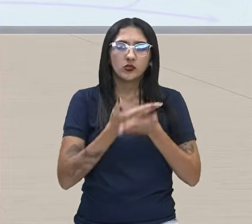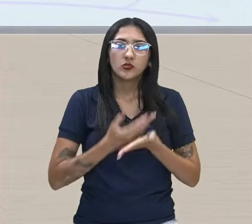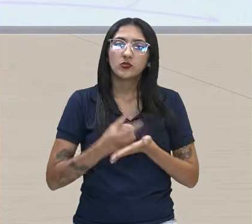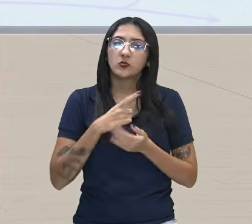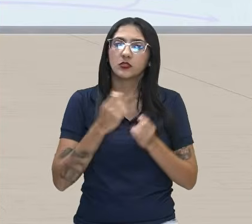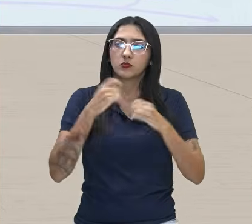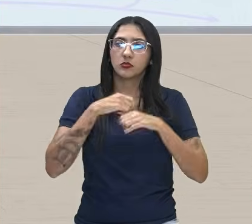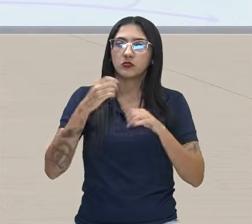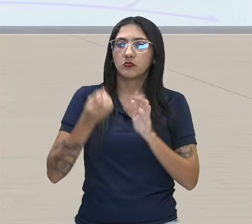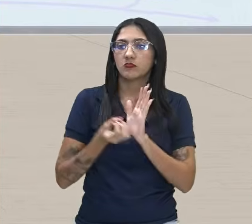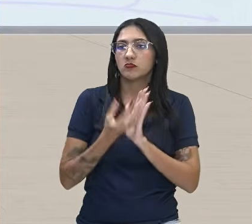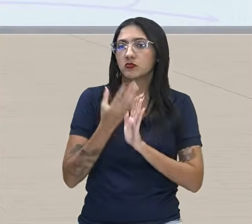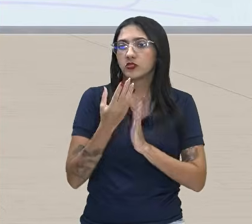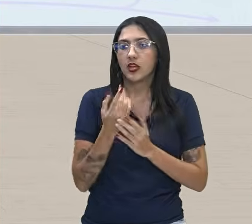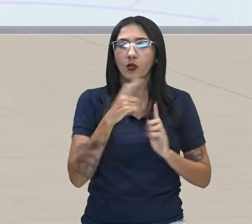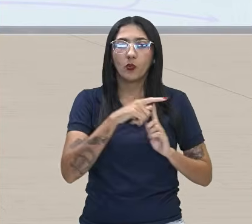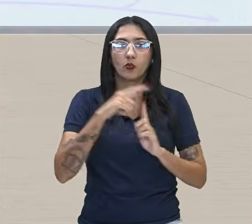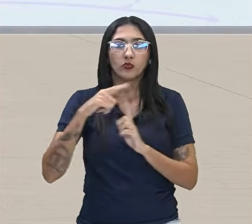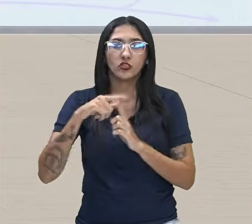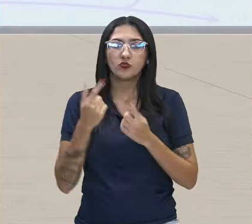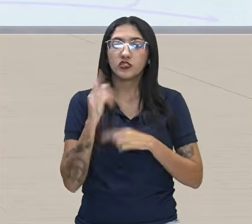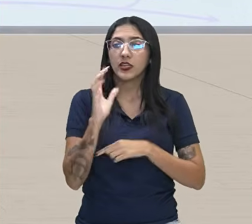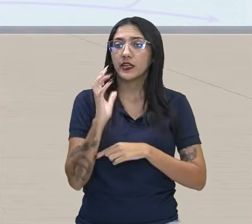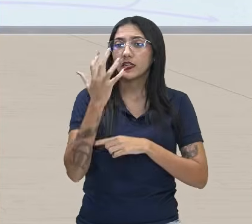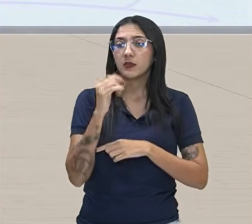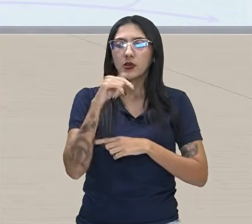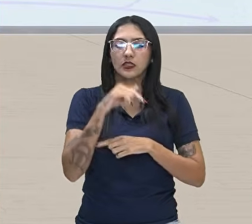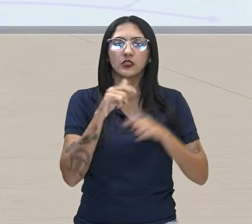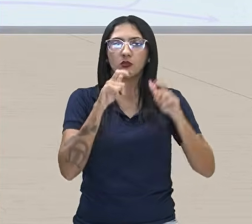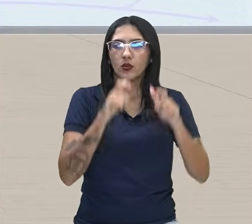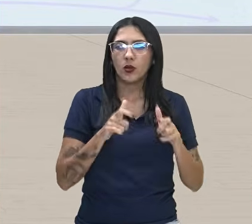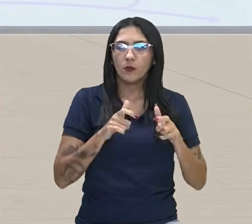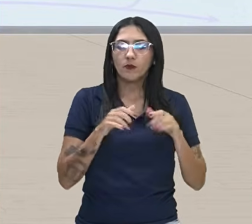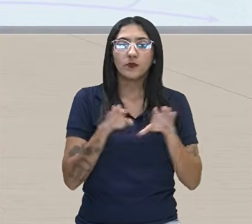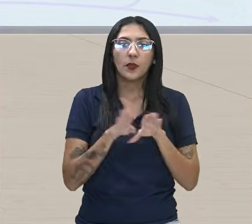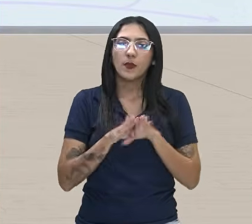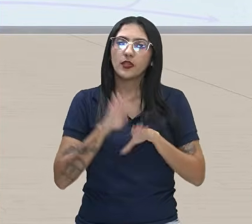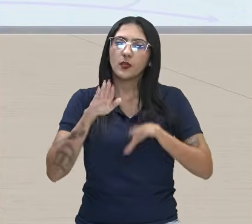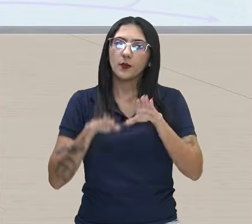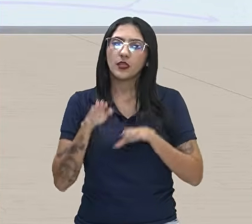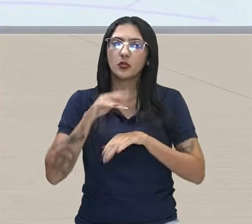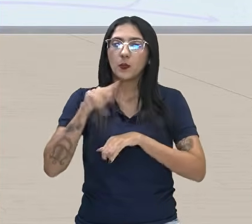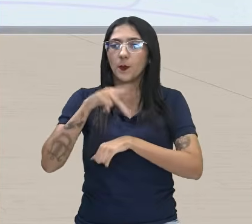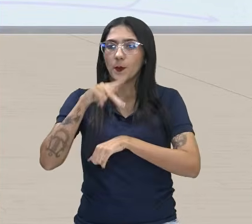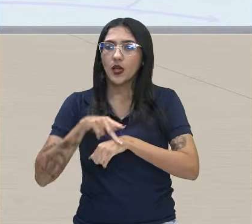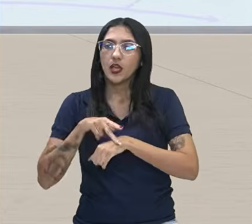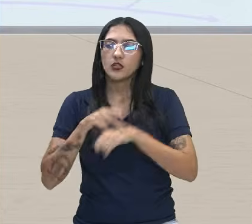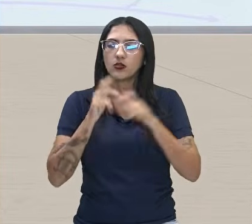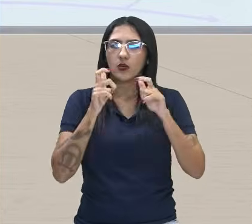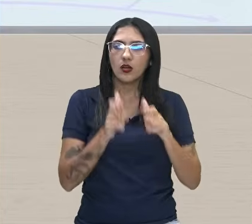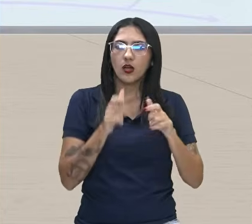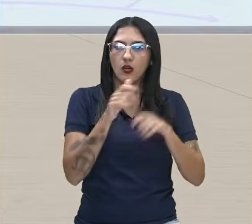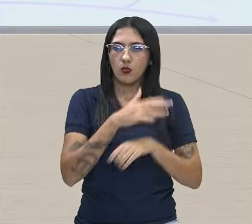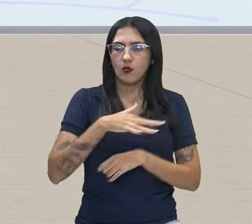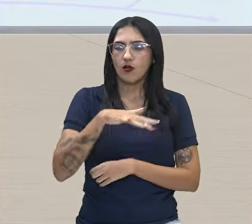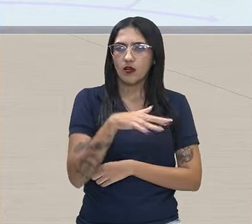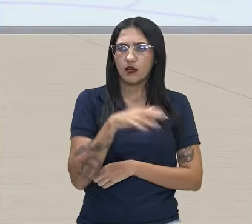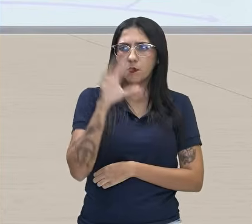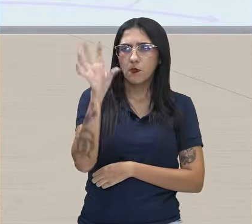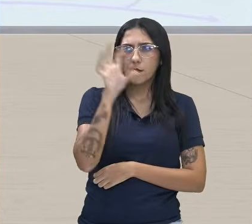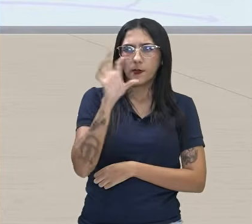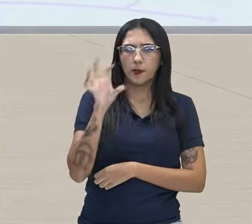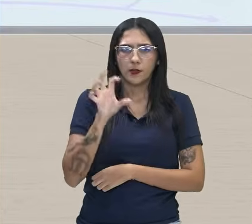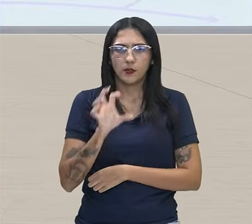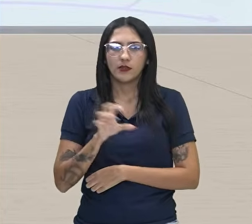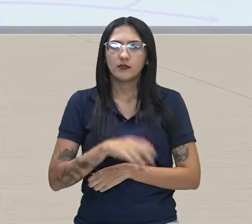um tipo de clima daquele local, né? De um determinado país, de uma determinada área, de uma determinada região. Não